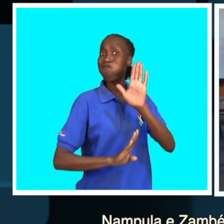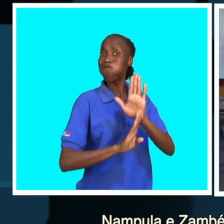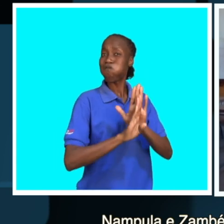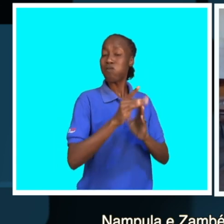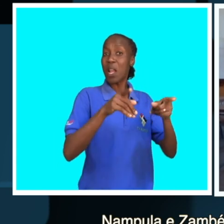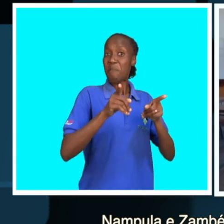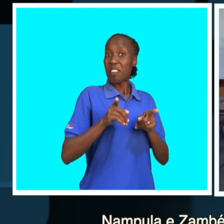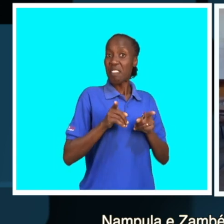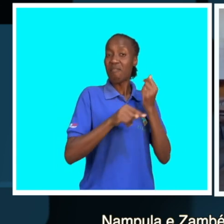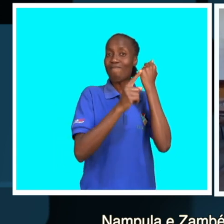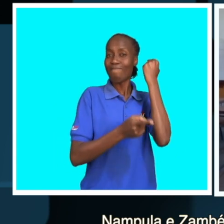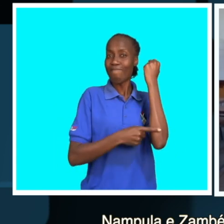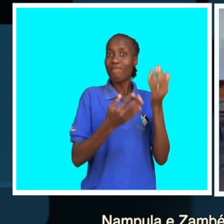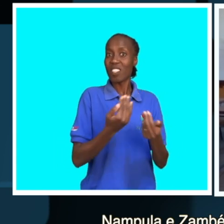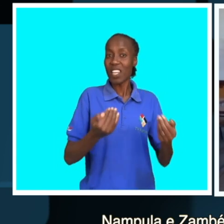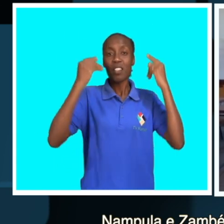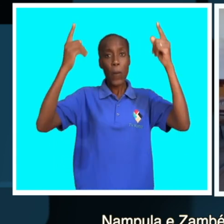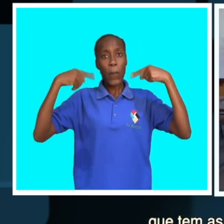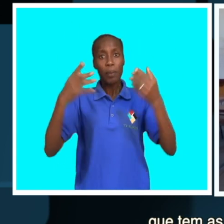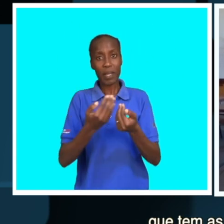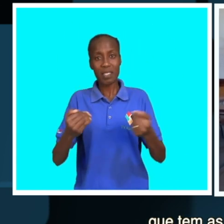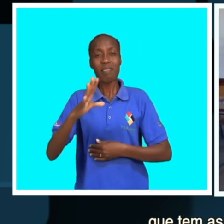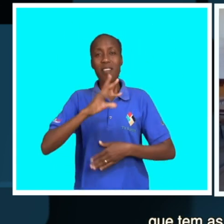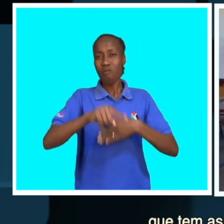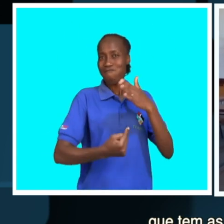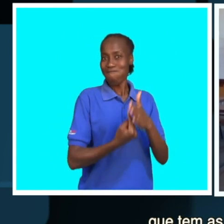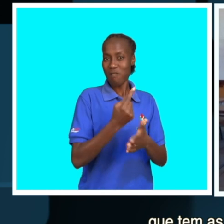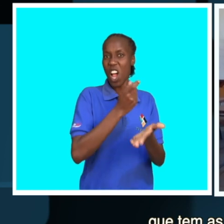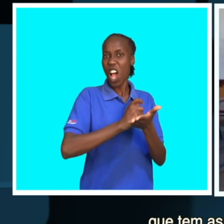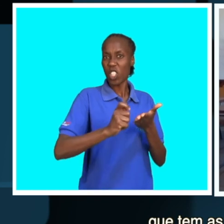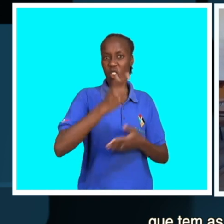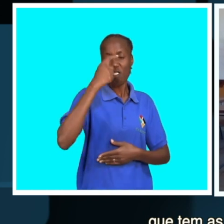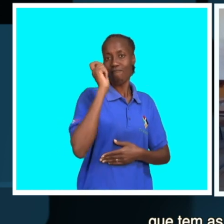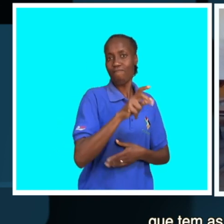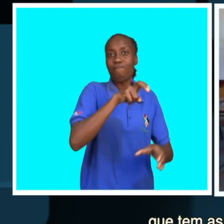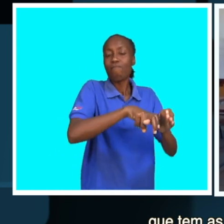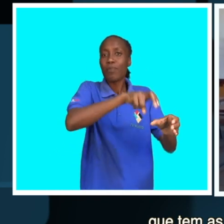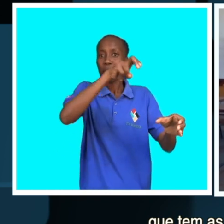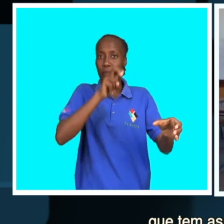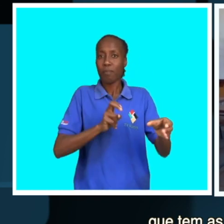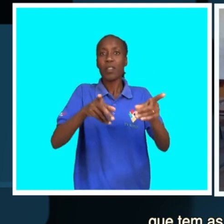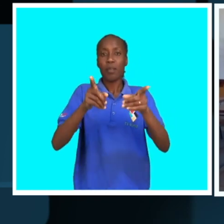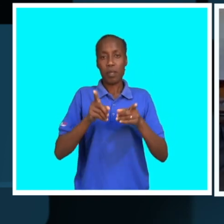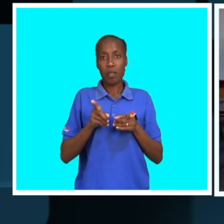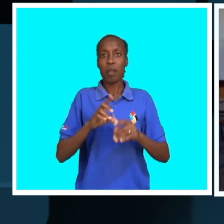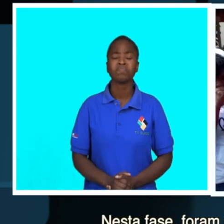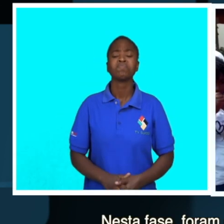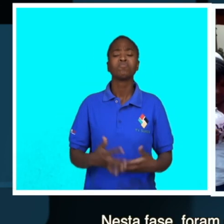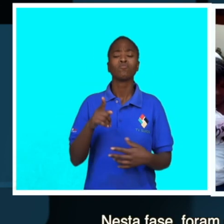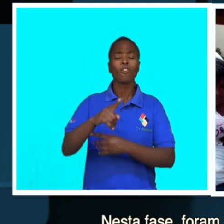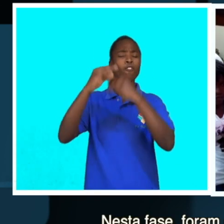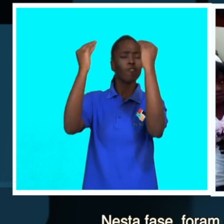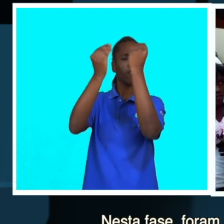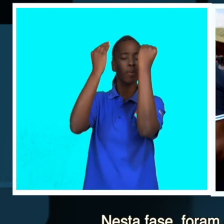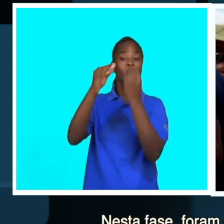elevado índice de gravidas precoces, casamentos prematuros, que têm suas consequências, que é o abandono escolar da menina. Nesta